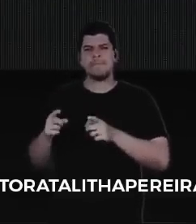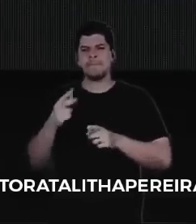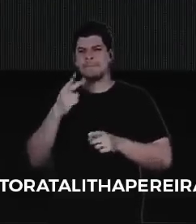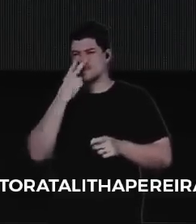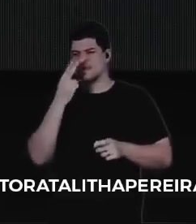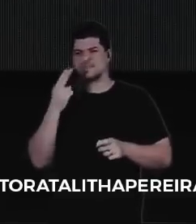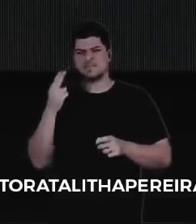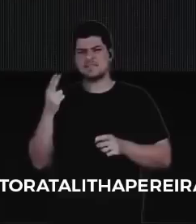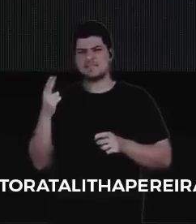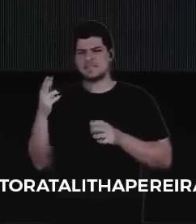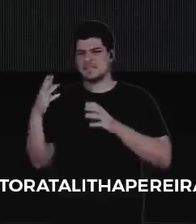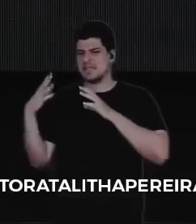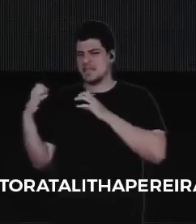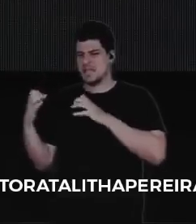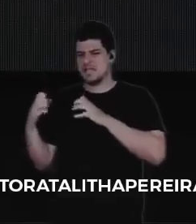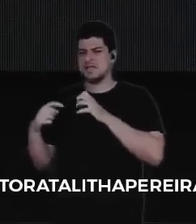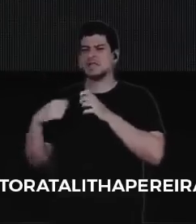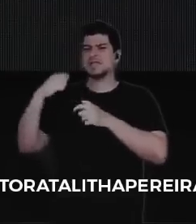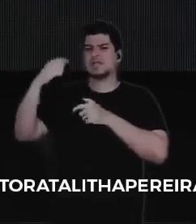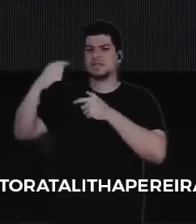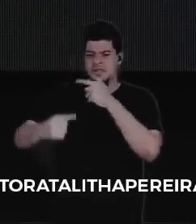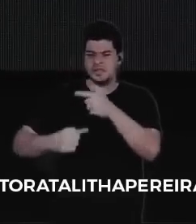reclamação chama a outra.